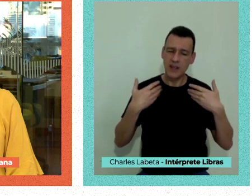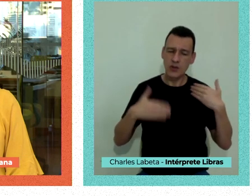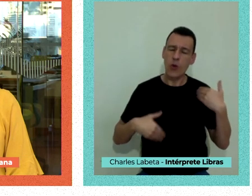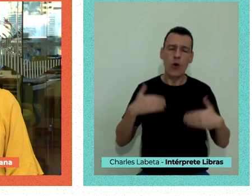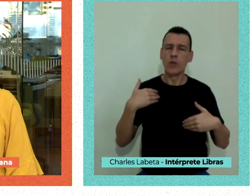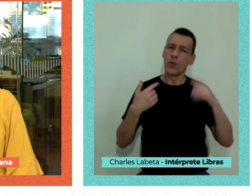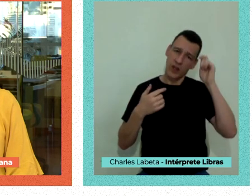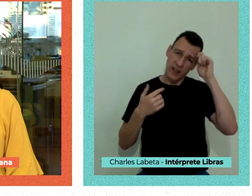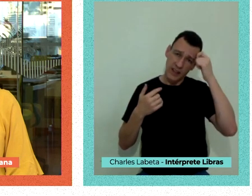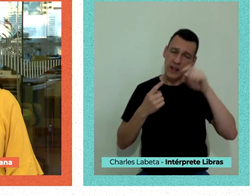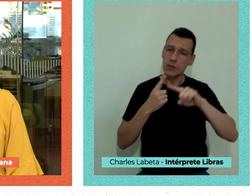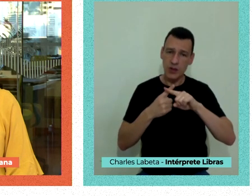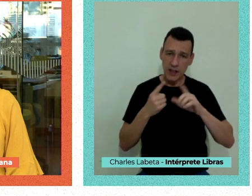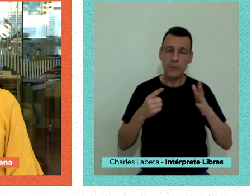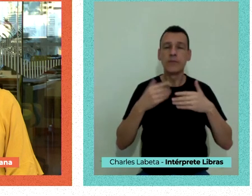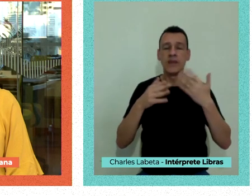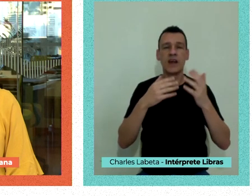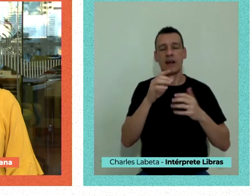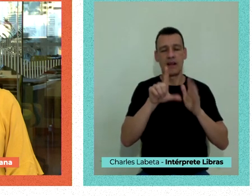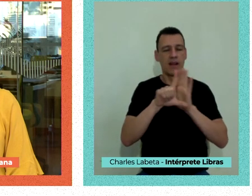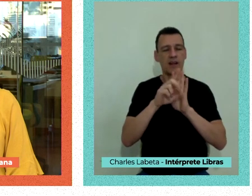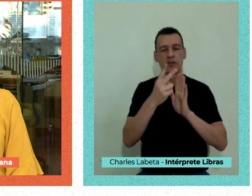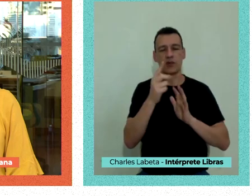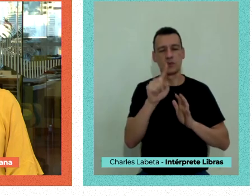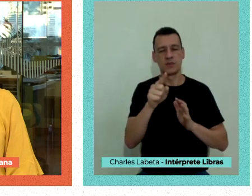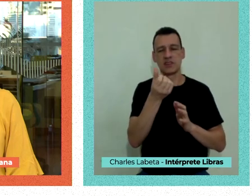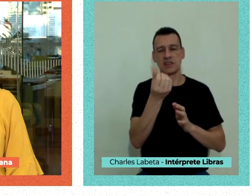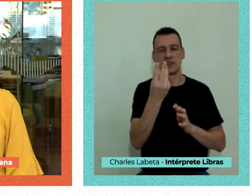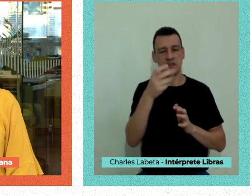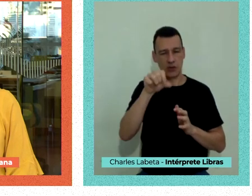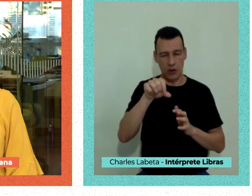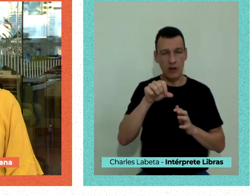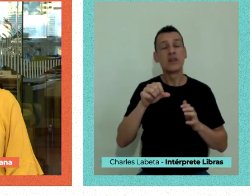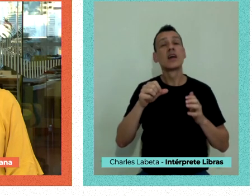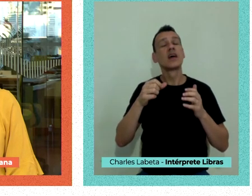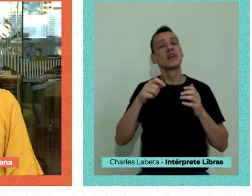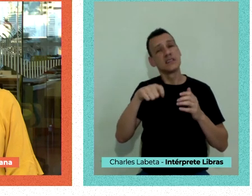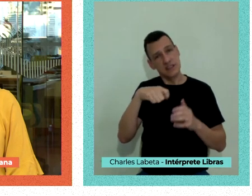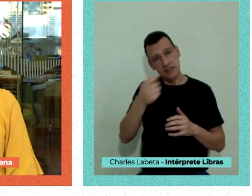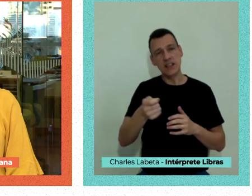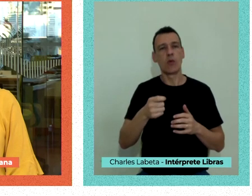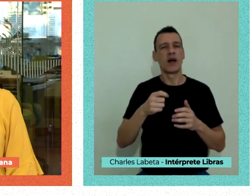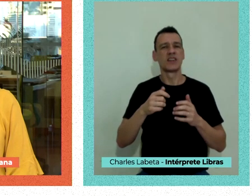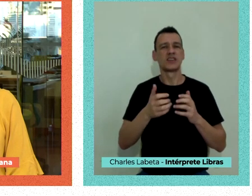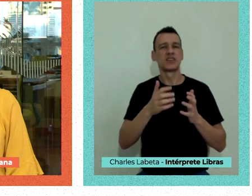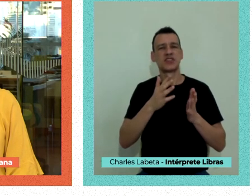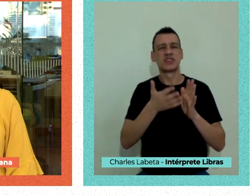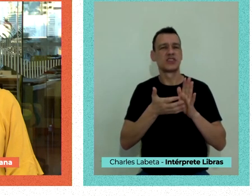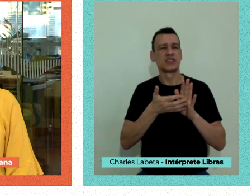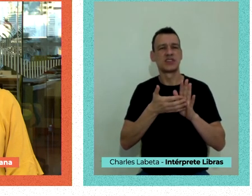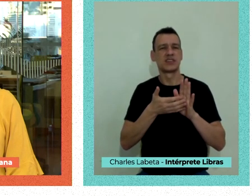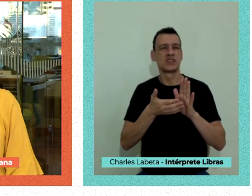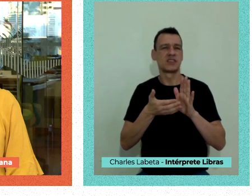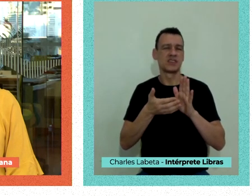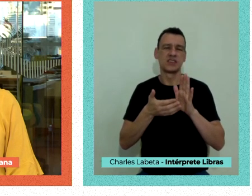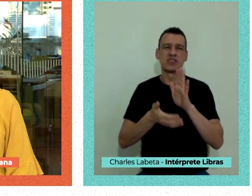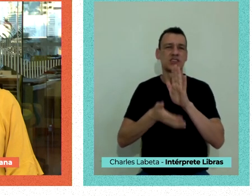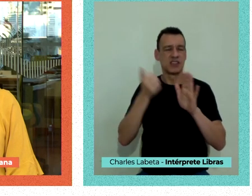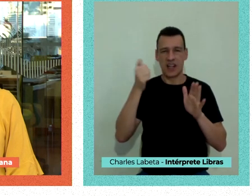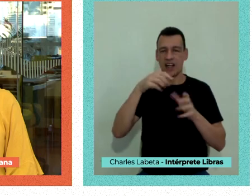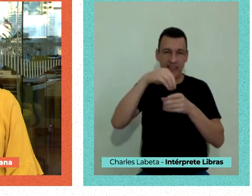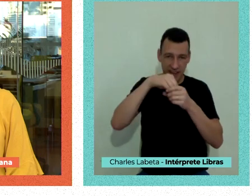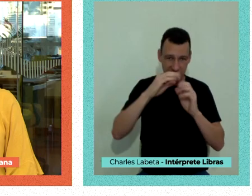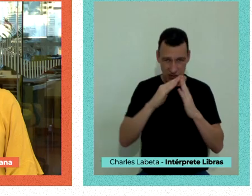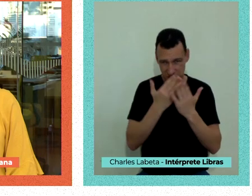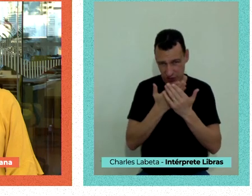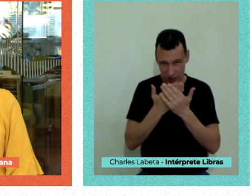Lei 10.639, ela rompe com esses discursos que estão dentro das práticas pedagógicas e